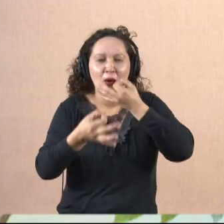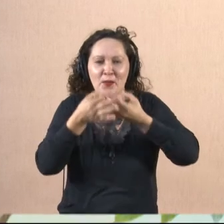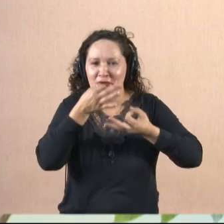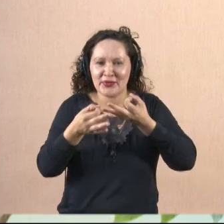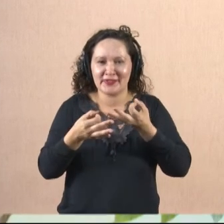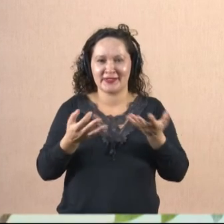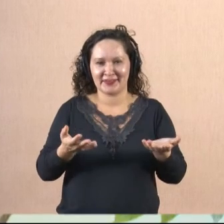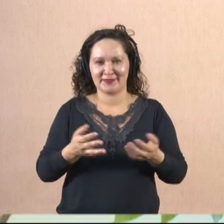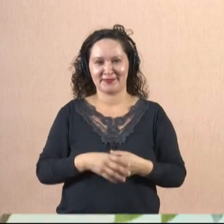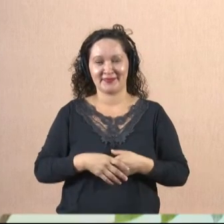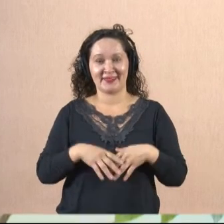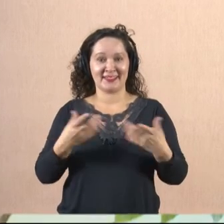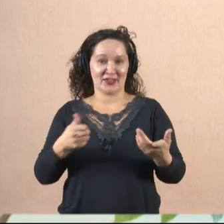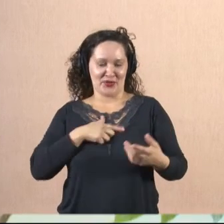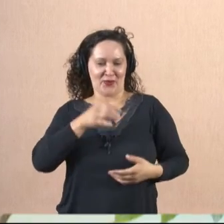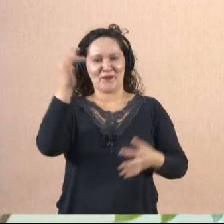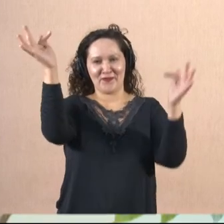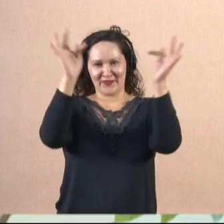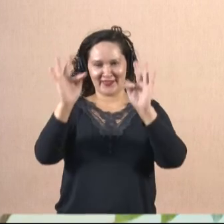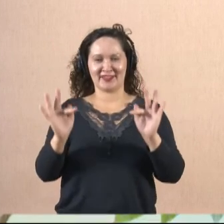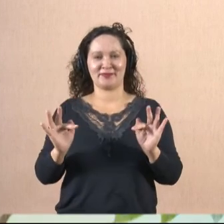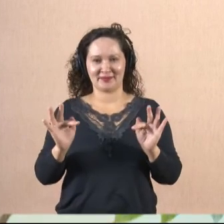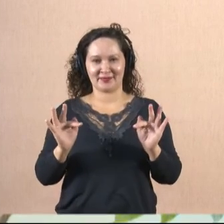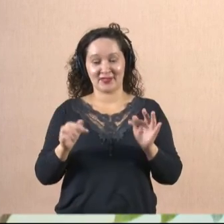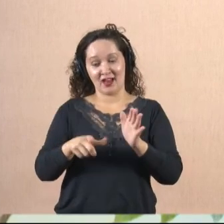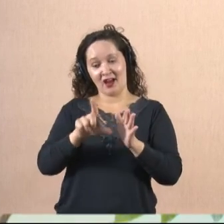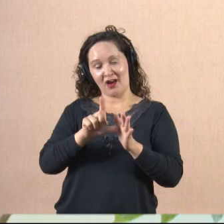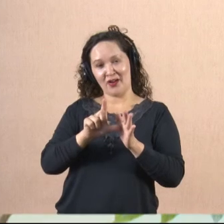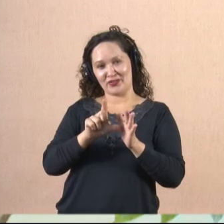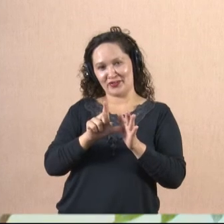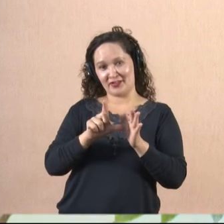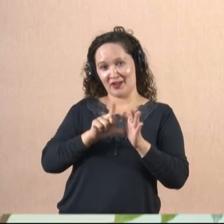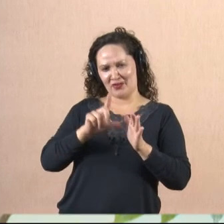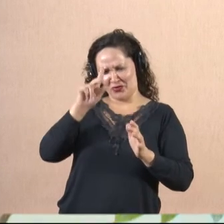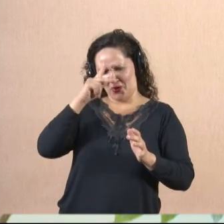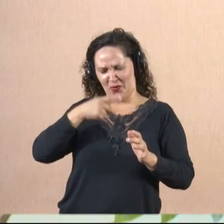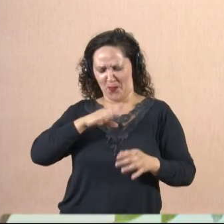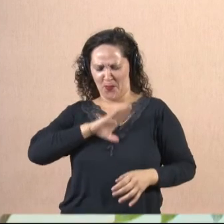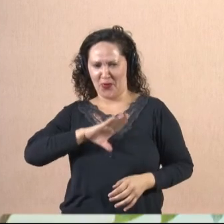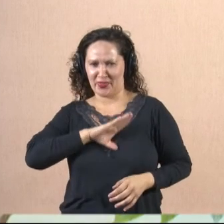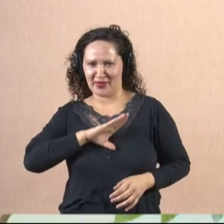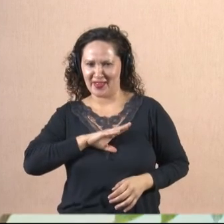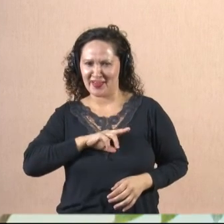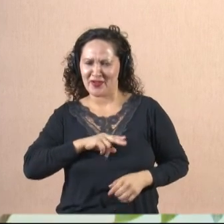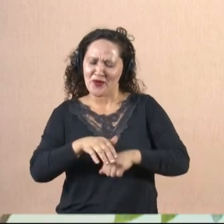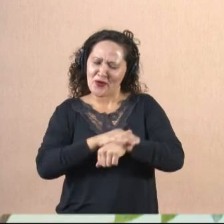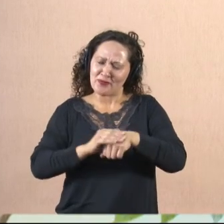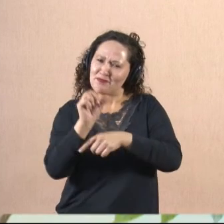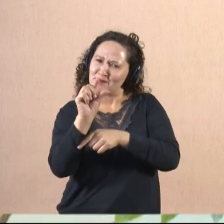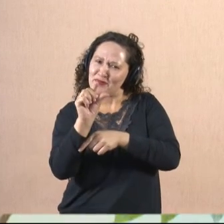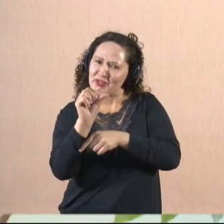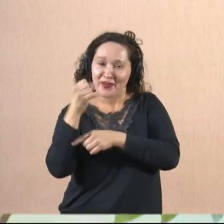e cresciment e antes de falar é eu vou português eu falava um